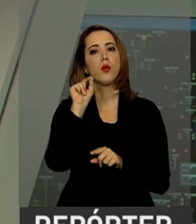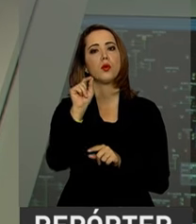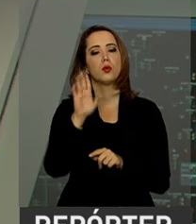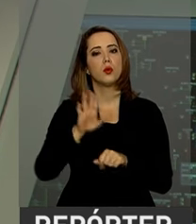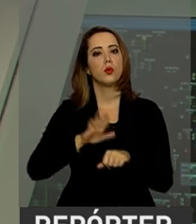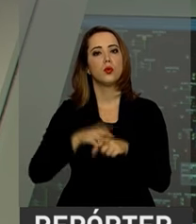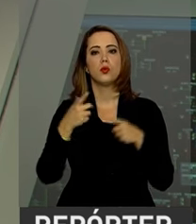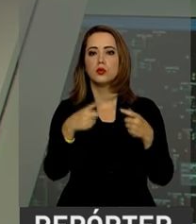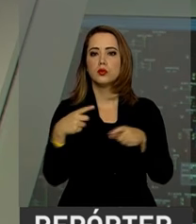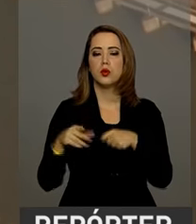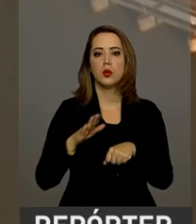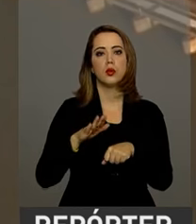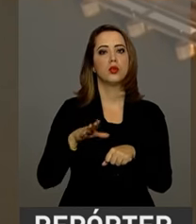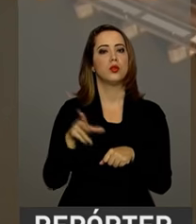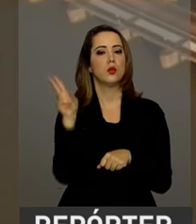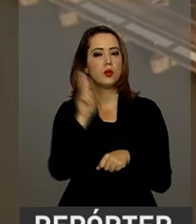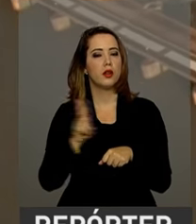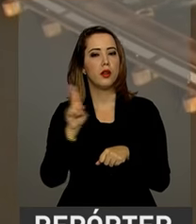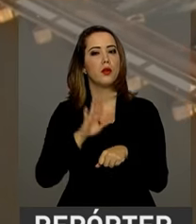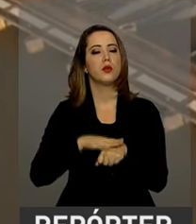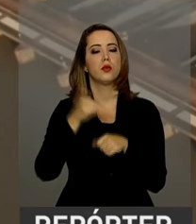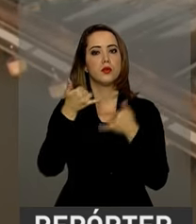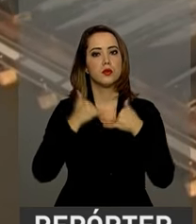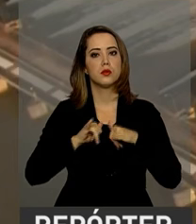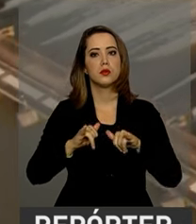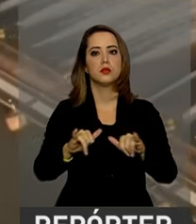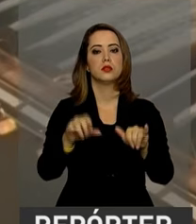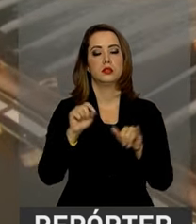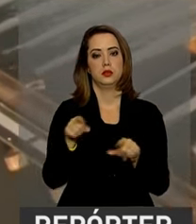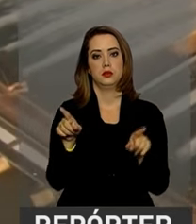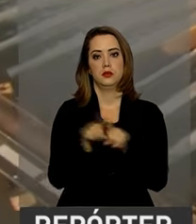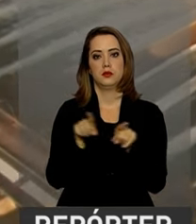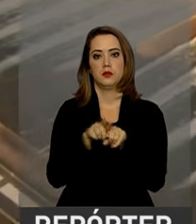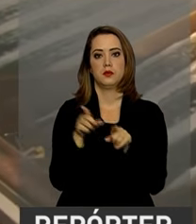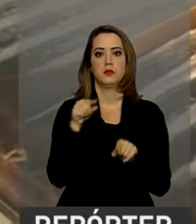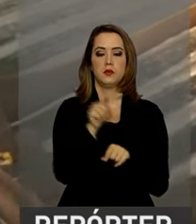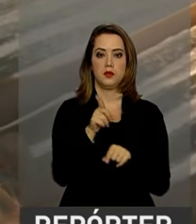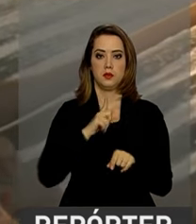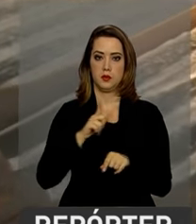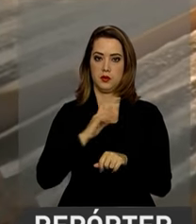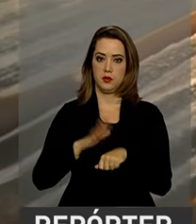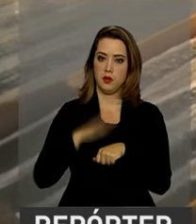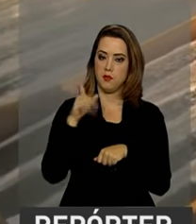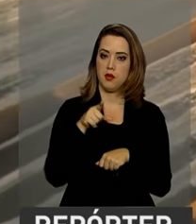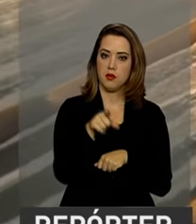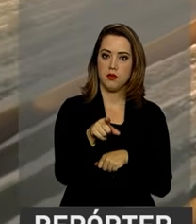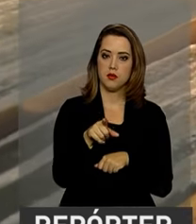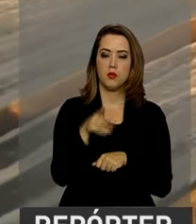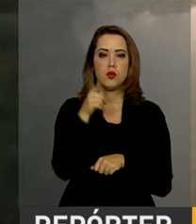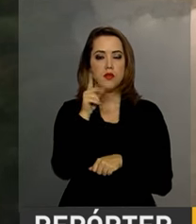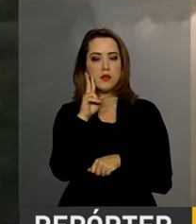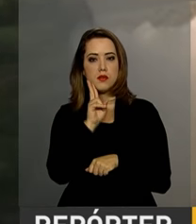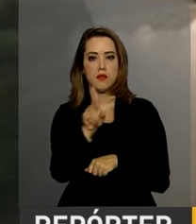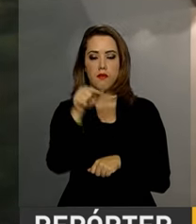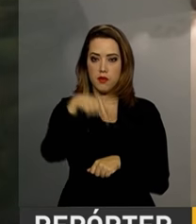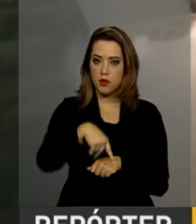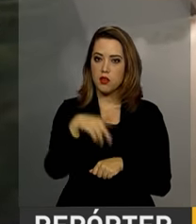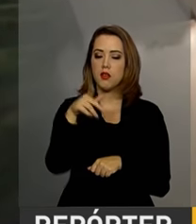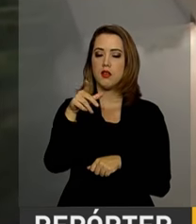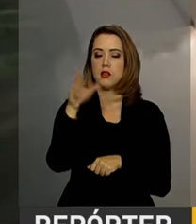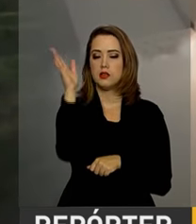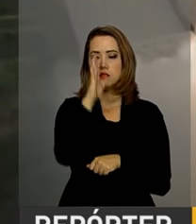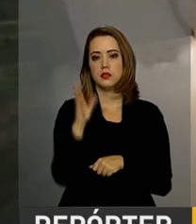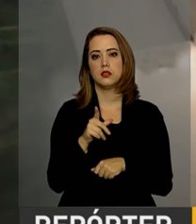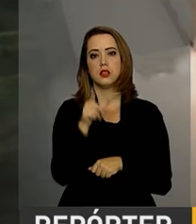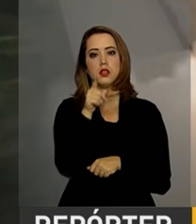energia em tempo real. A pesquisa do IBGE mostra ainda que no Brasil predominam as usinas hidrelétricas. Em